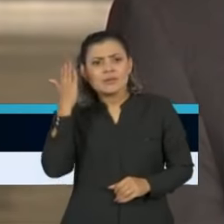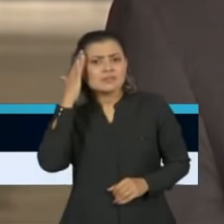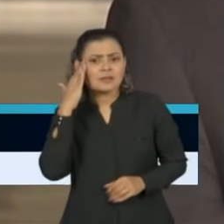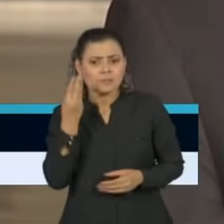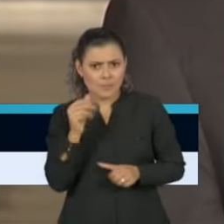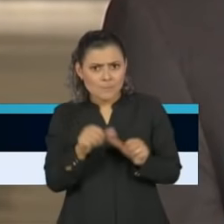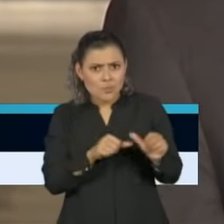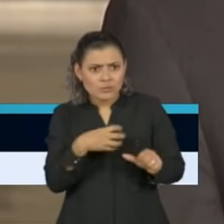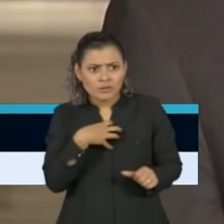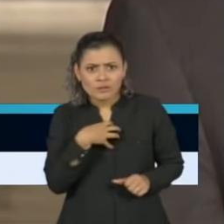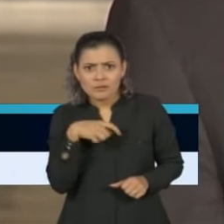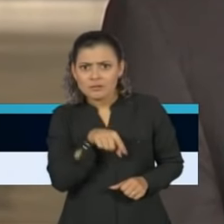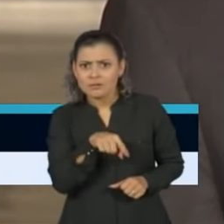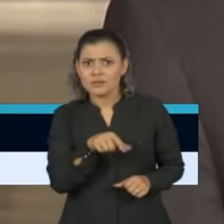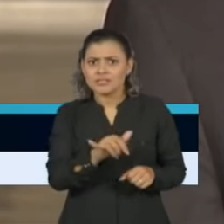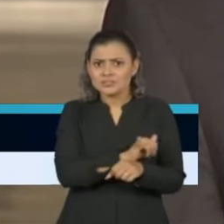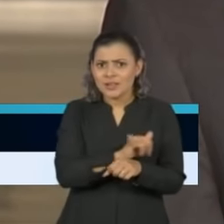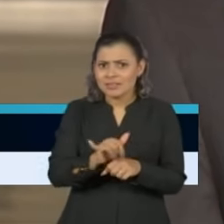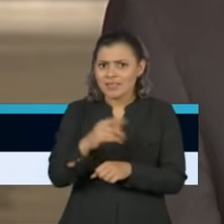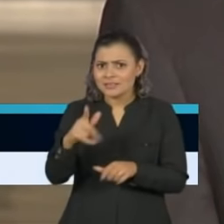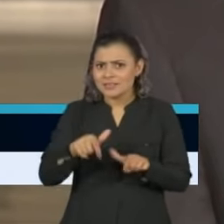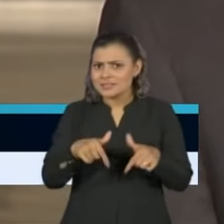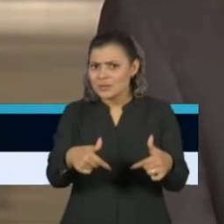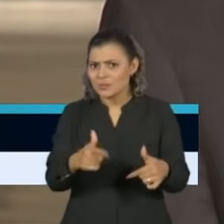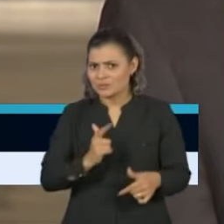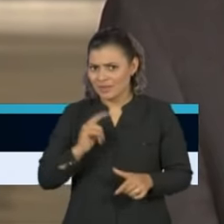muda na estratégia de vocês, se isso